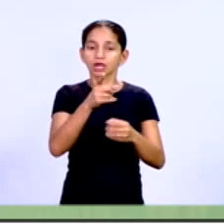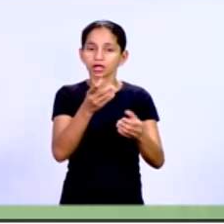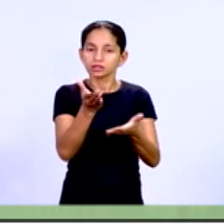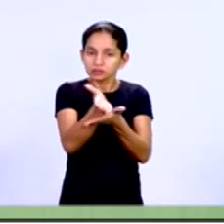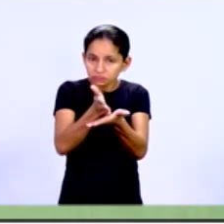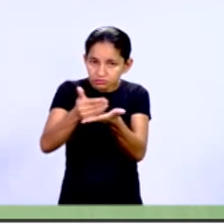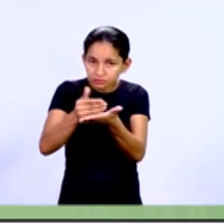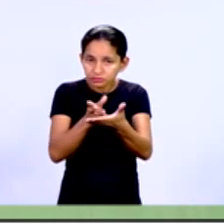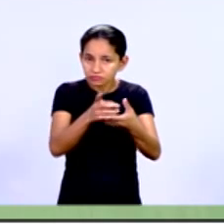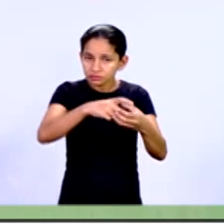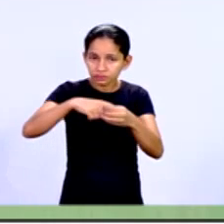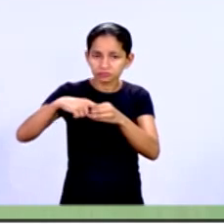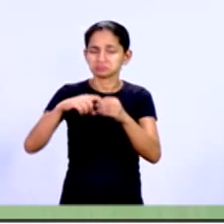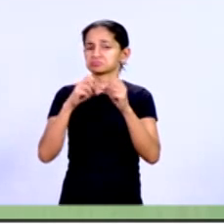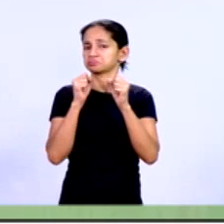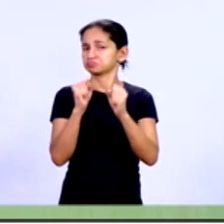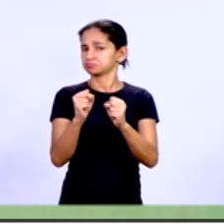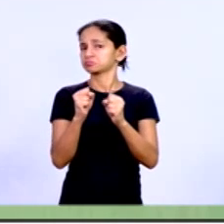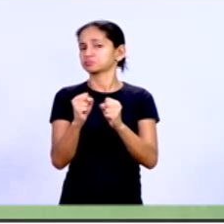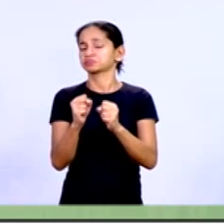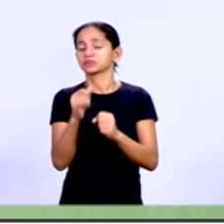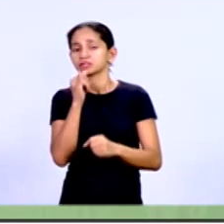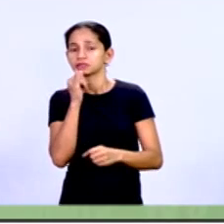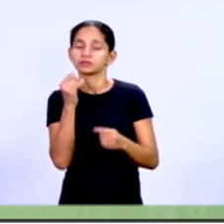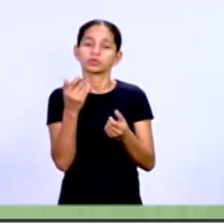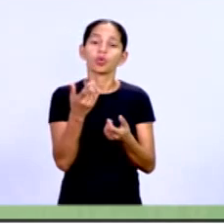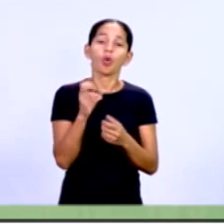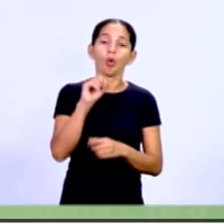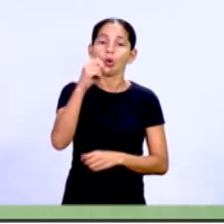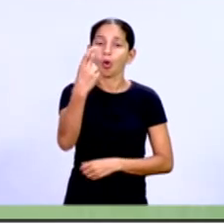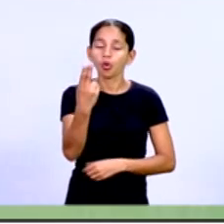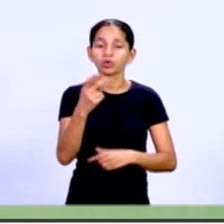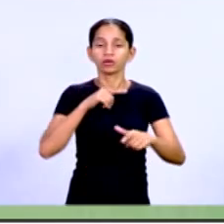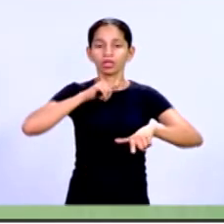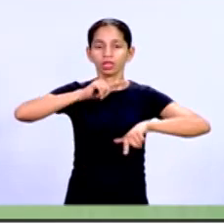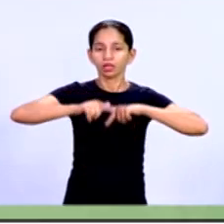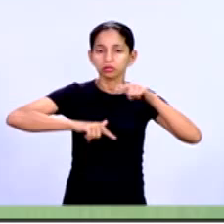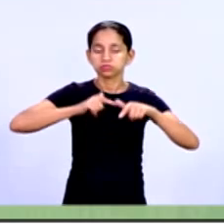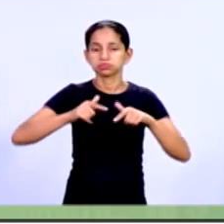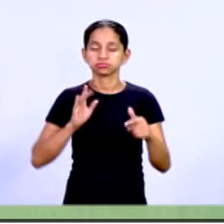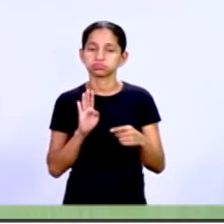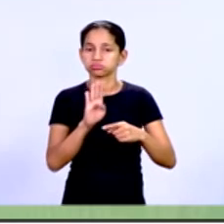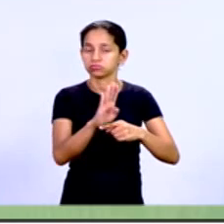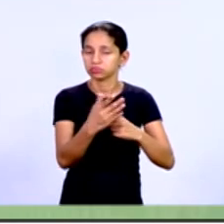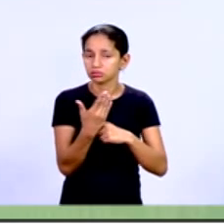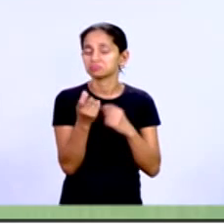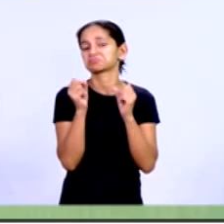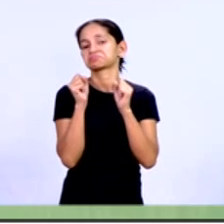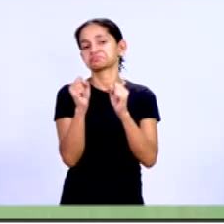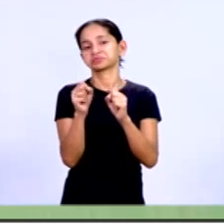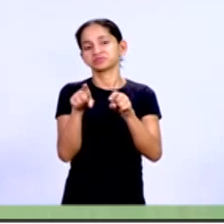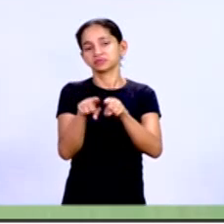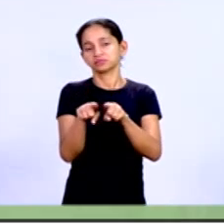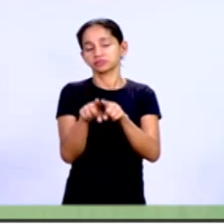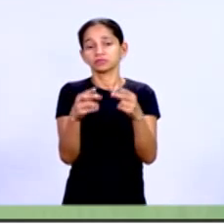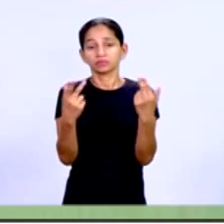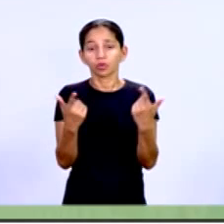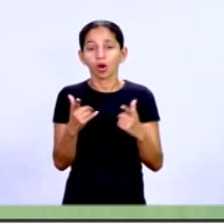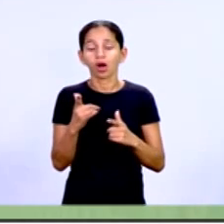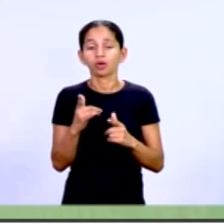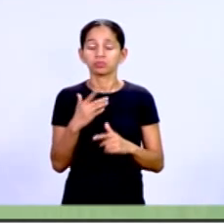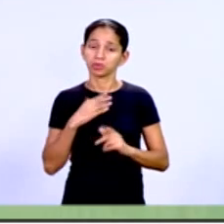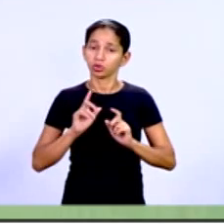remuneração, inclusive resultante da prestação de serviços cujo rendimento advém do